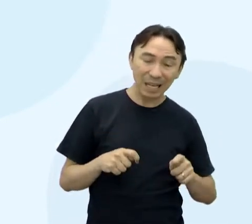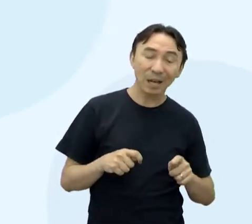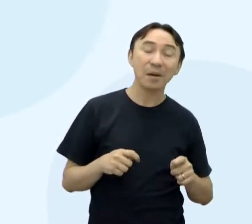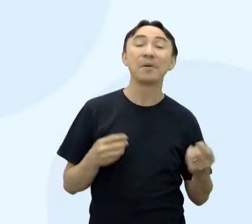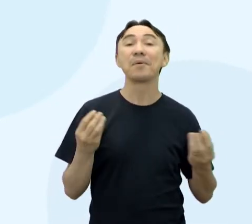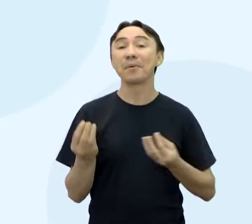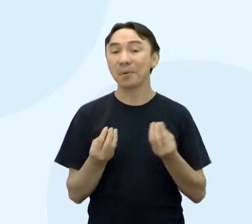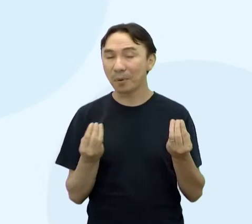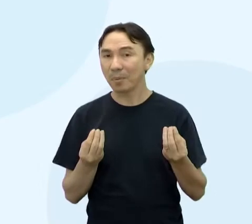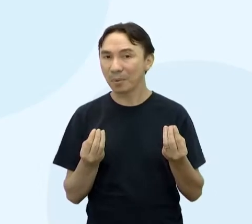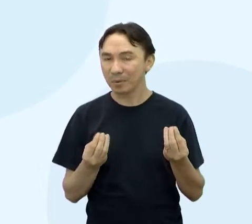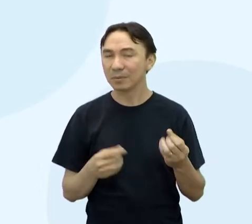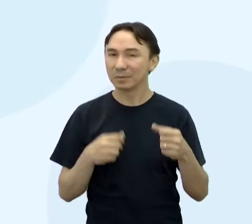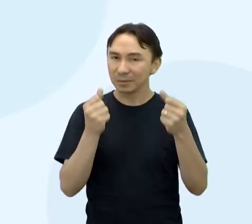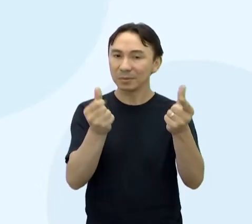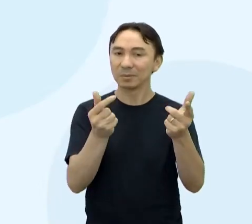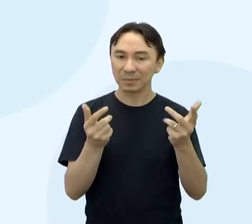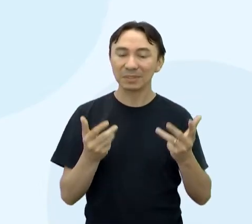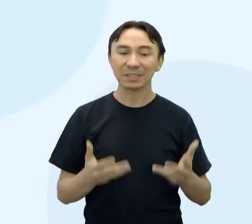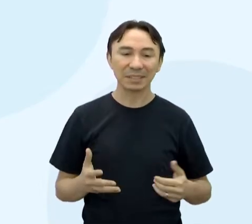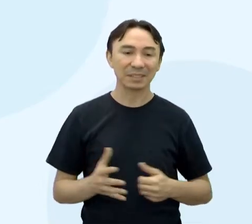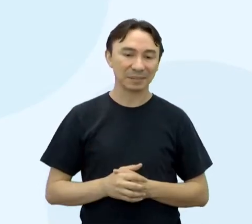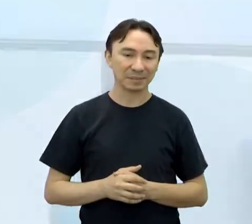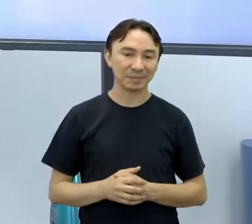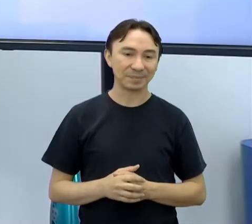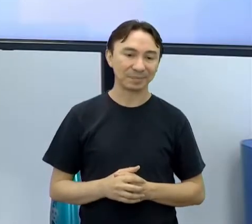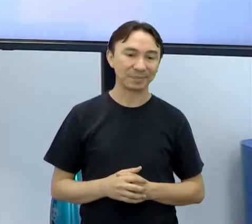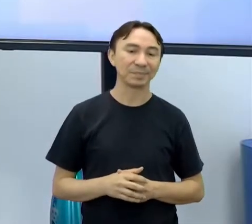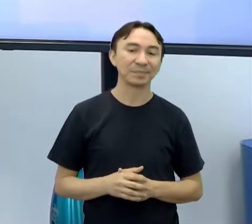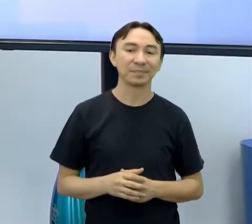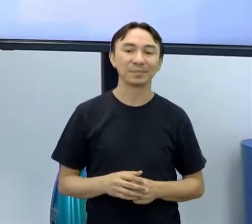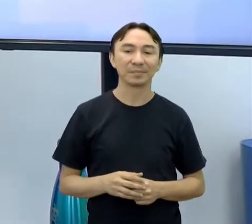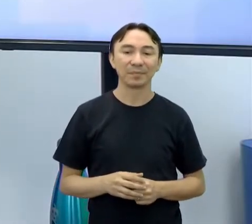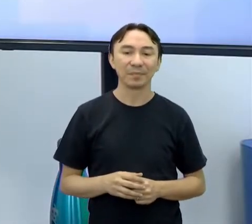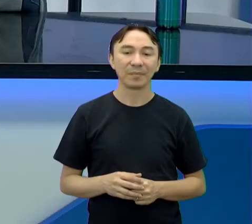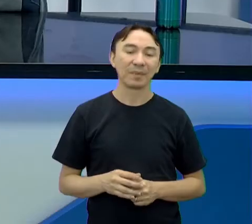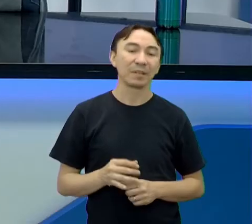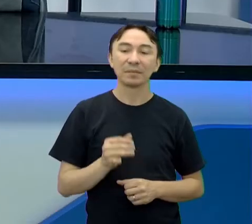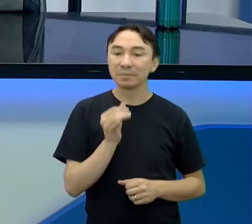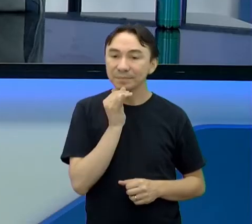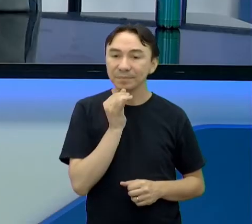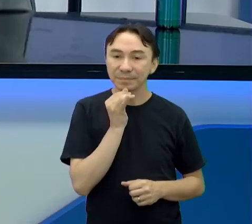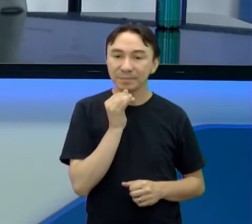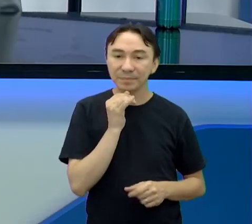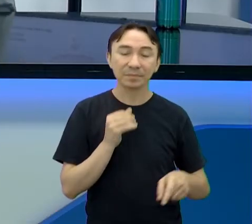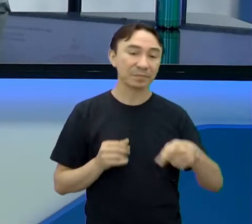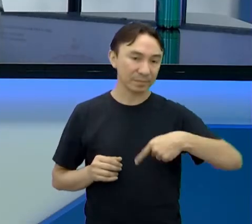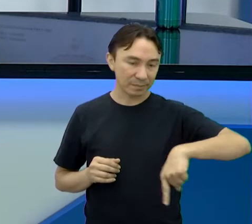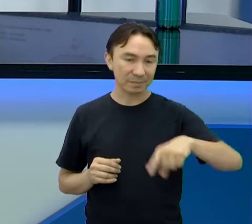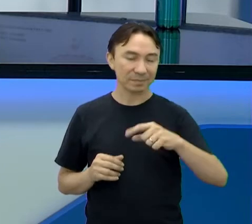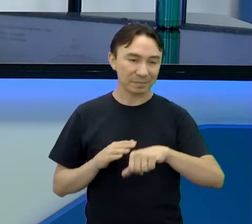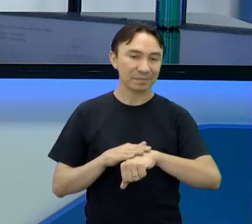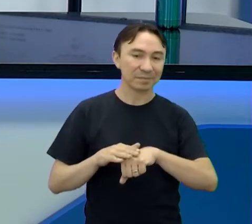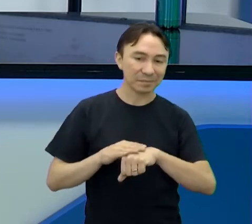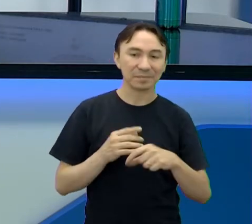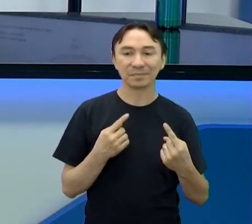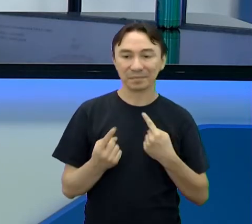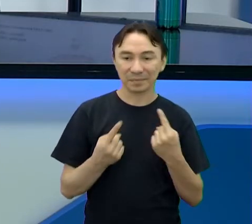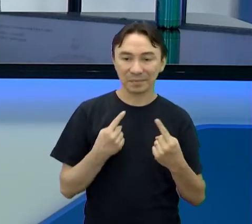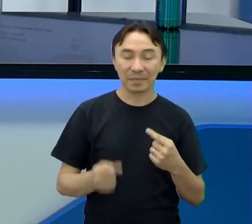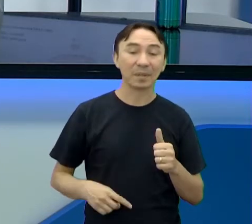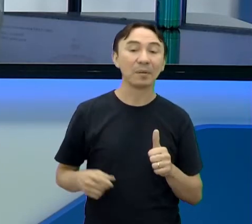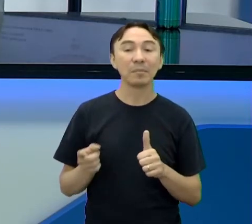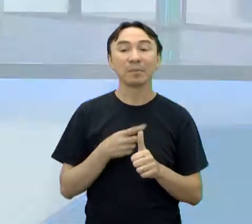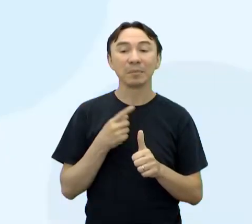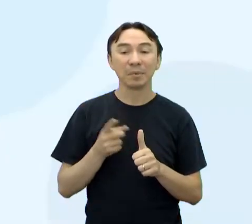Eu já dei aí meio que um spoiler para vocês. Como funciona. Vamos bater um papo aqui, Si. Vamos lá. A gente tem aí a primeira